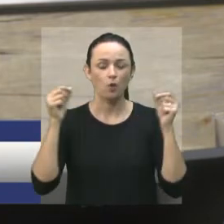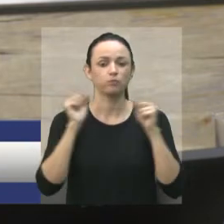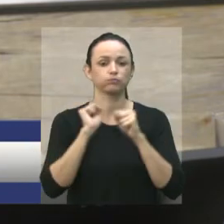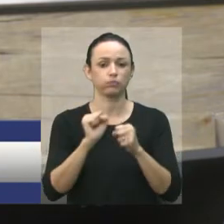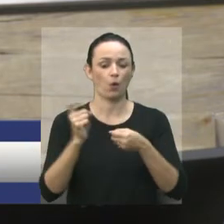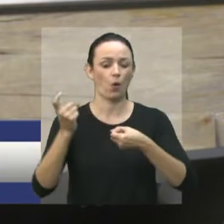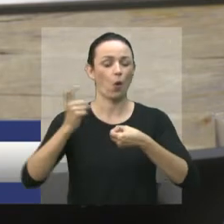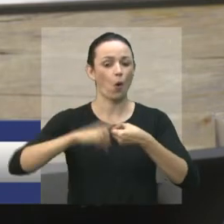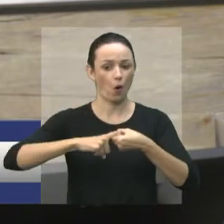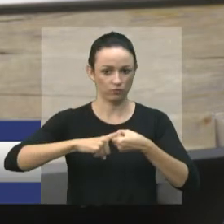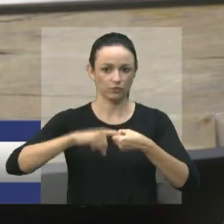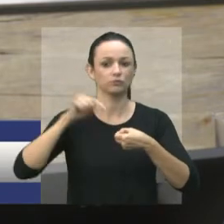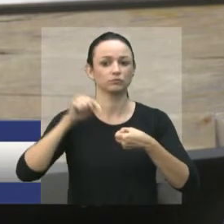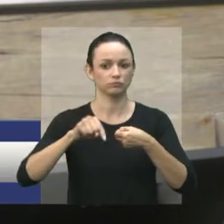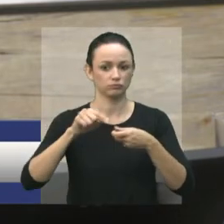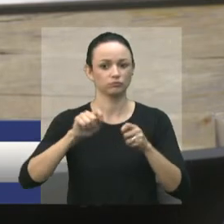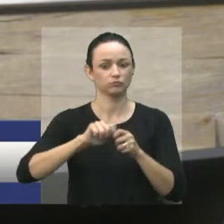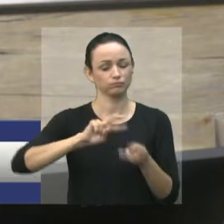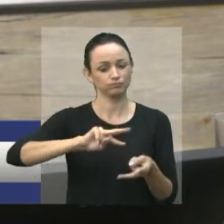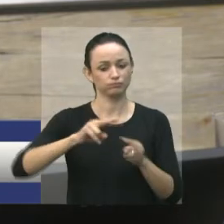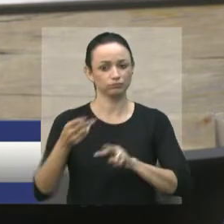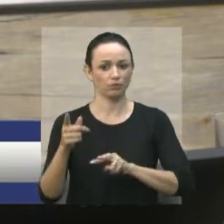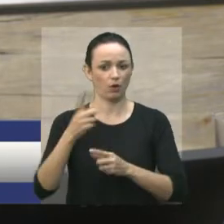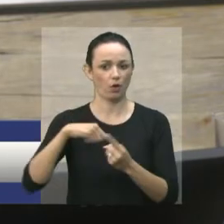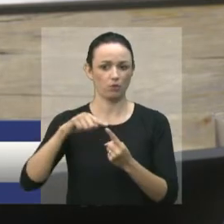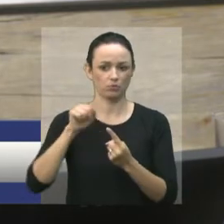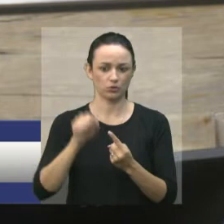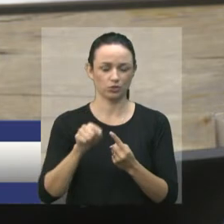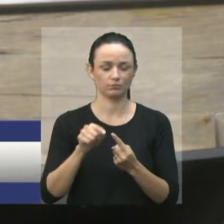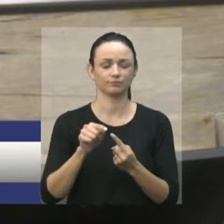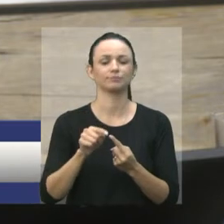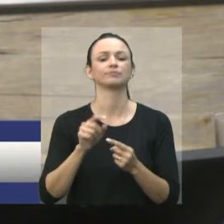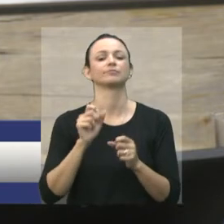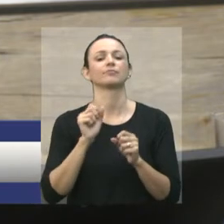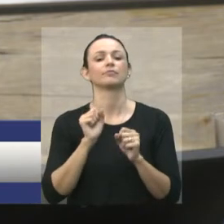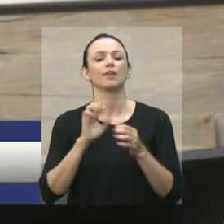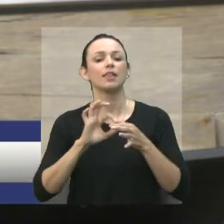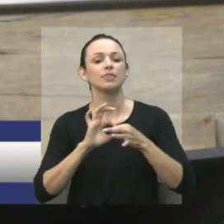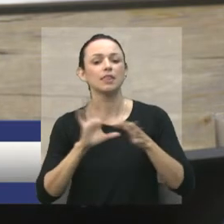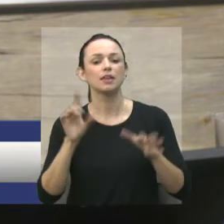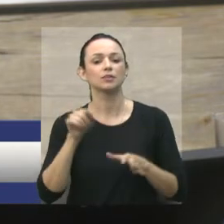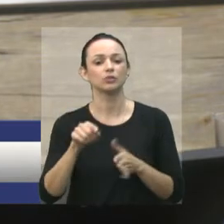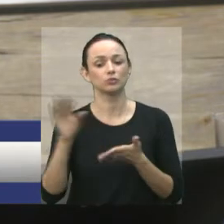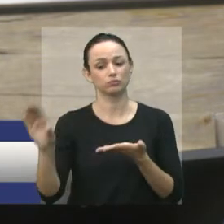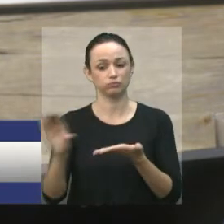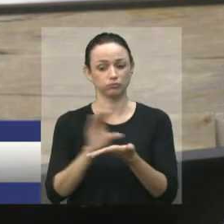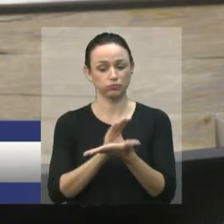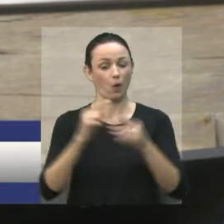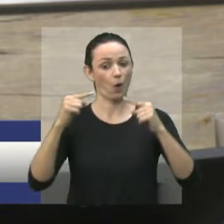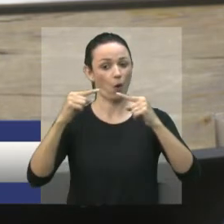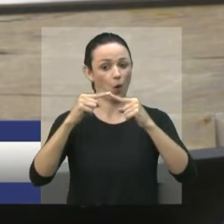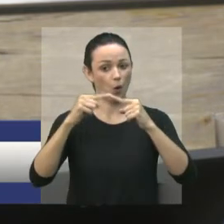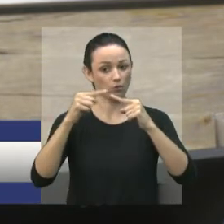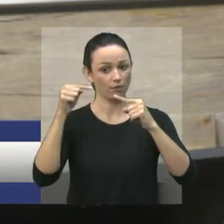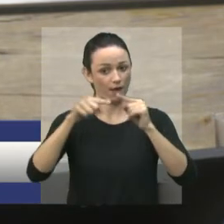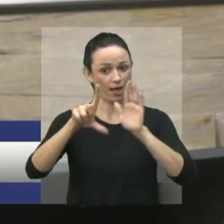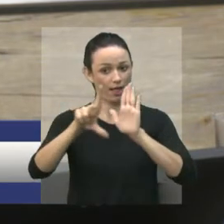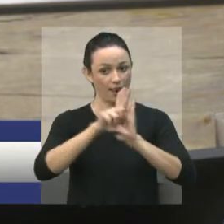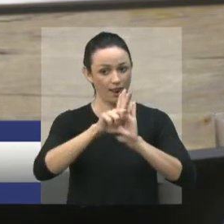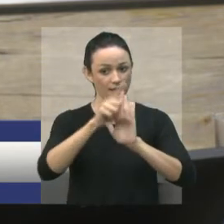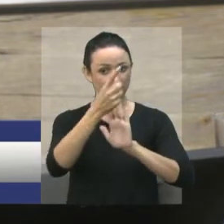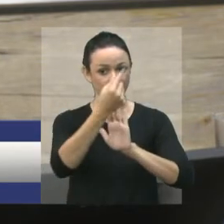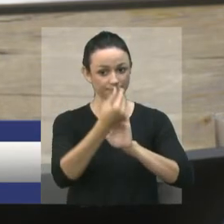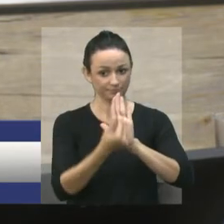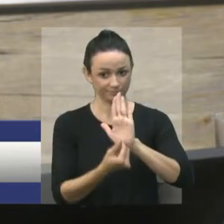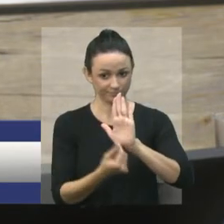de convênio para a consecução desse objetivo, prevendo que sejam deixados os recursos correspondentes na lei orçamentária para o